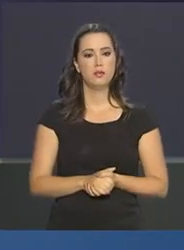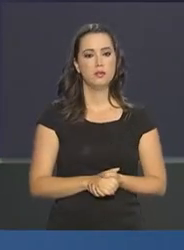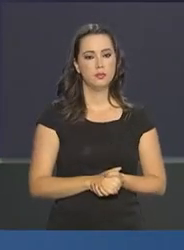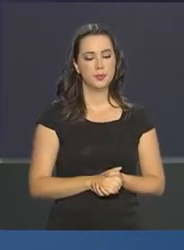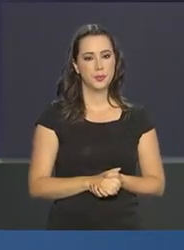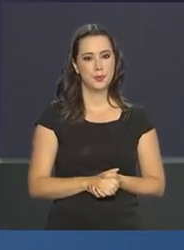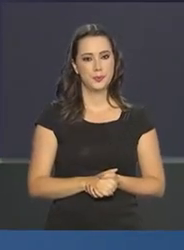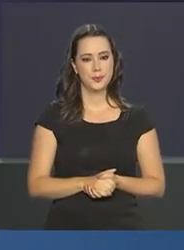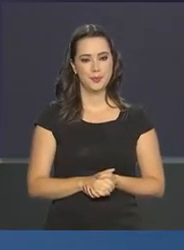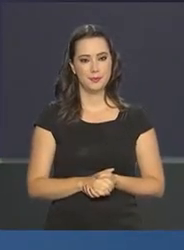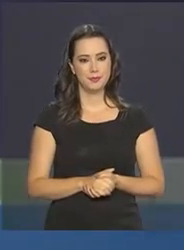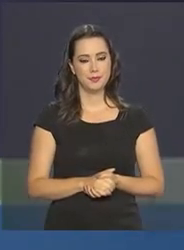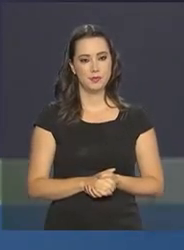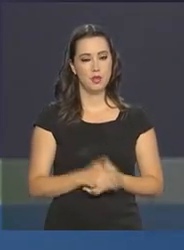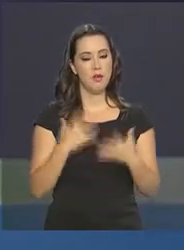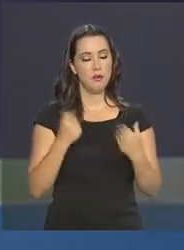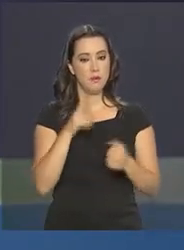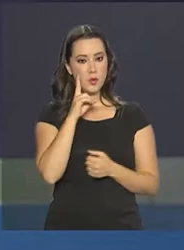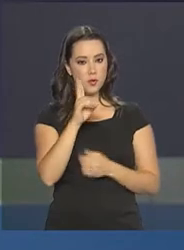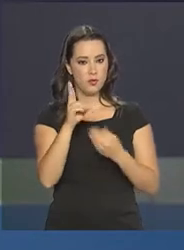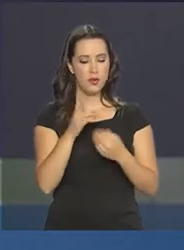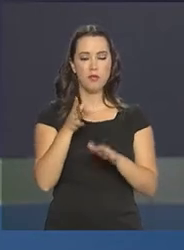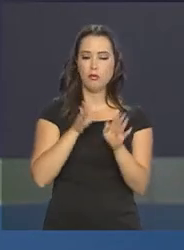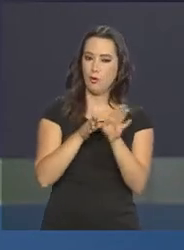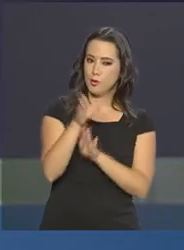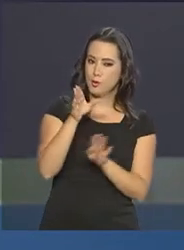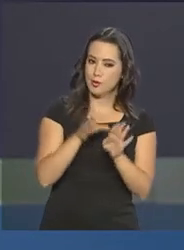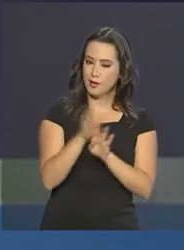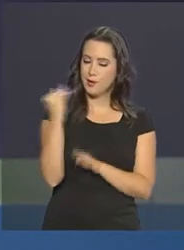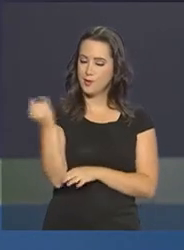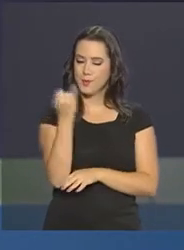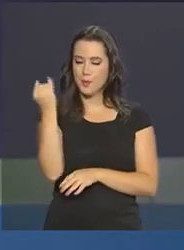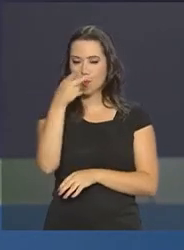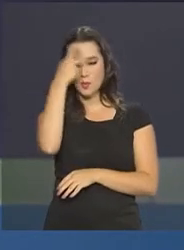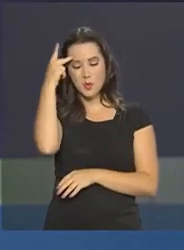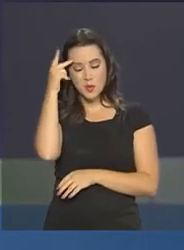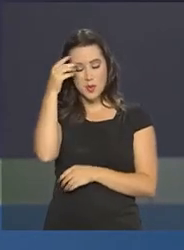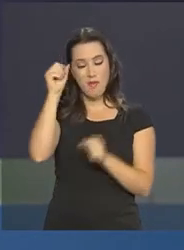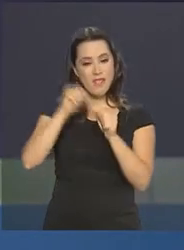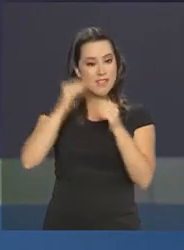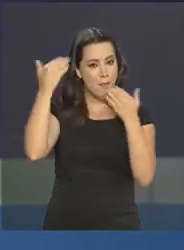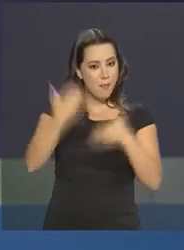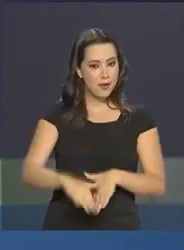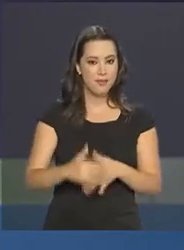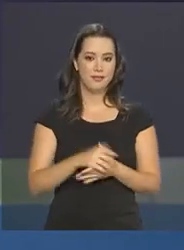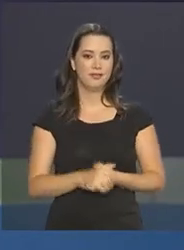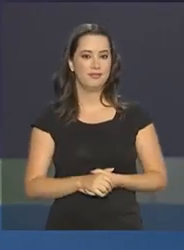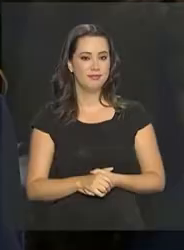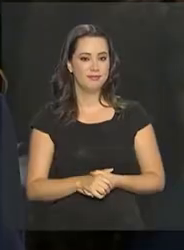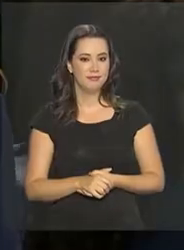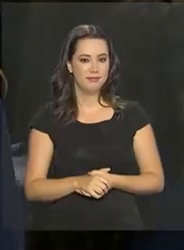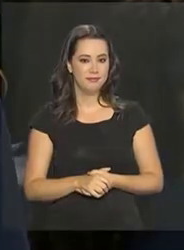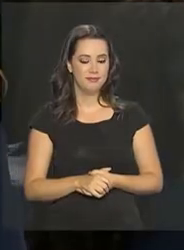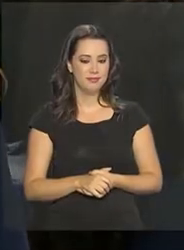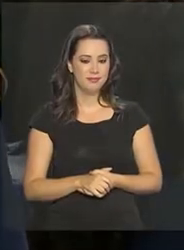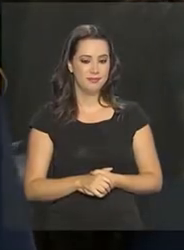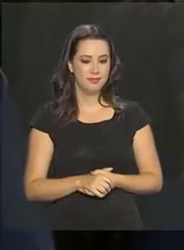enem.inep.gov.br vamos ver agora algumas recomendações para quem vai encarar essa maratona de provas